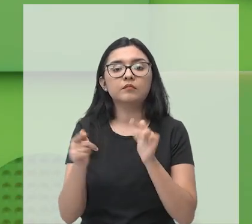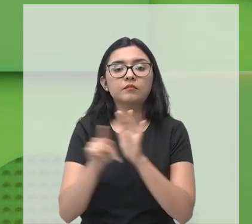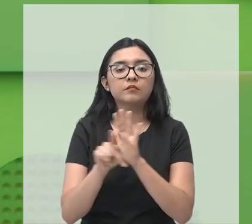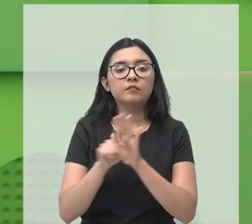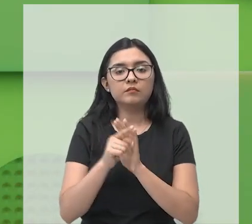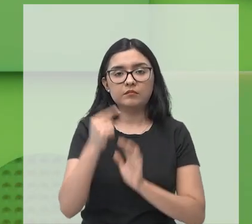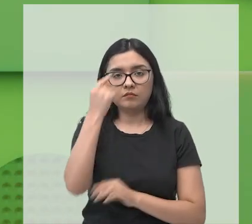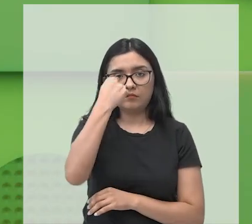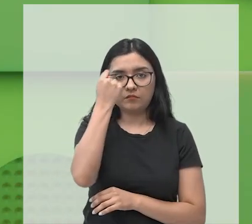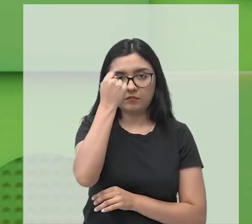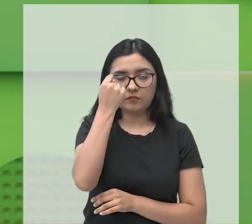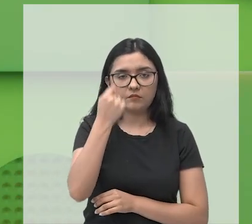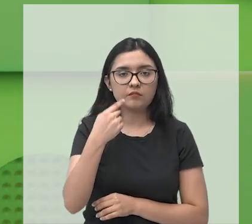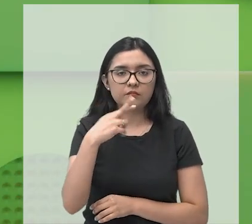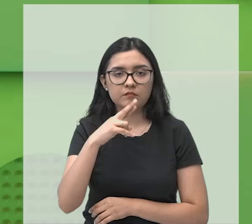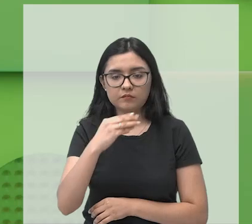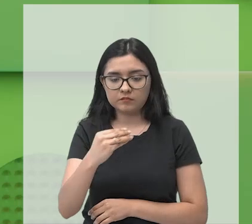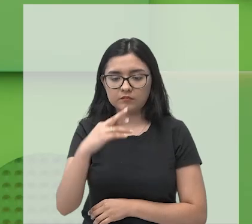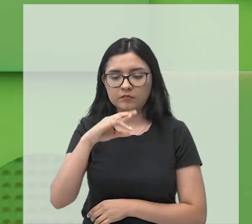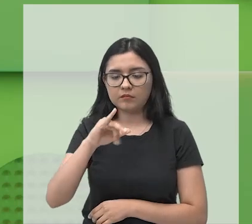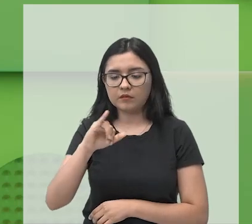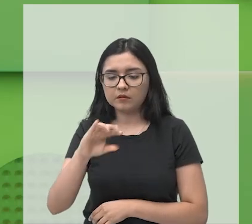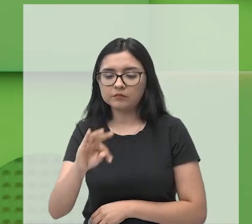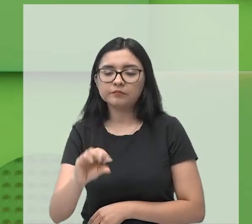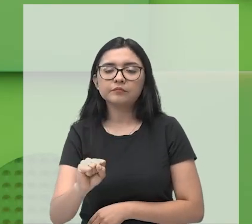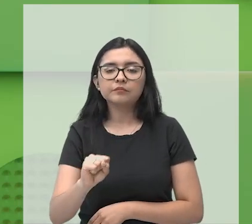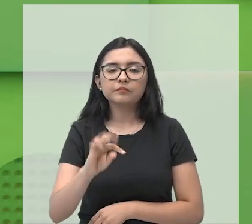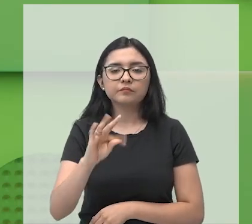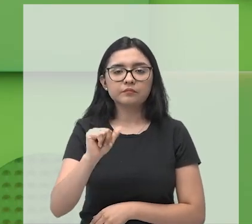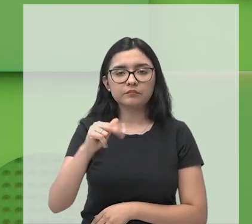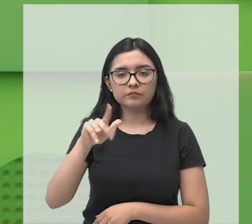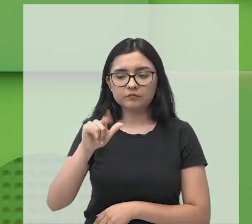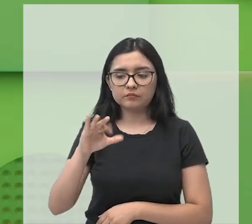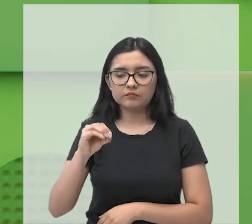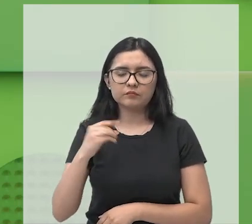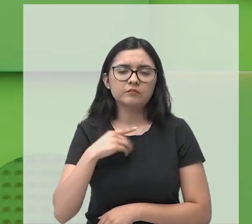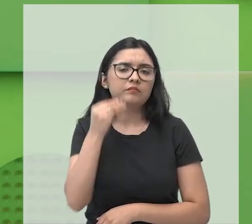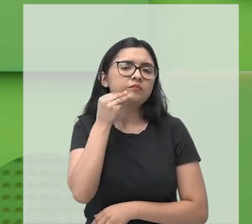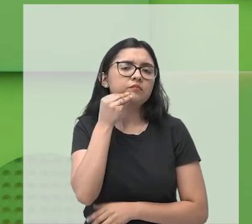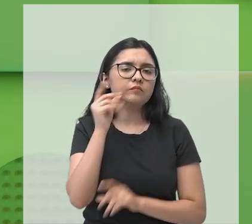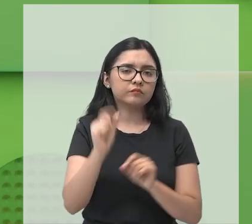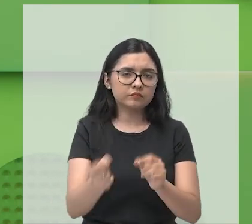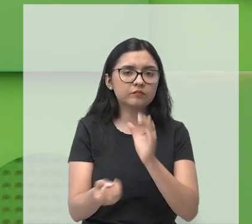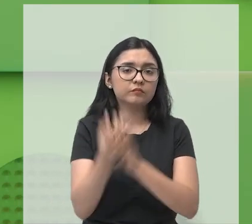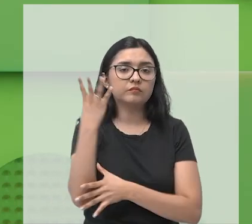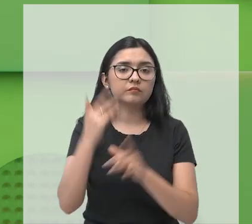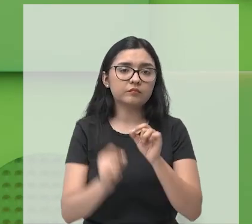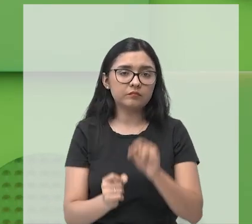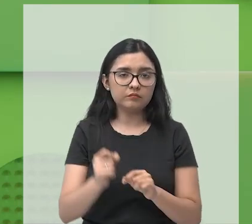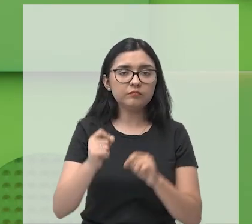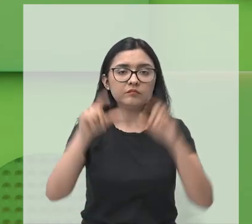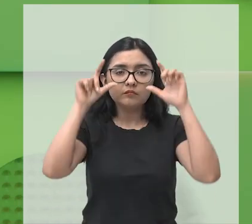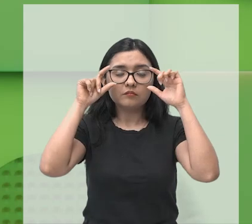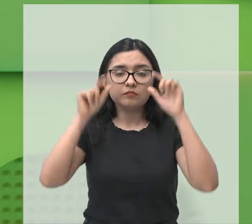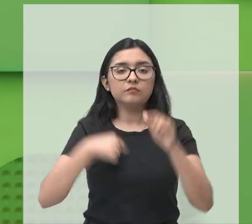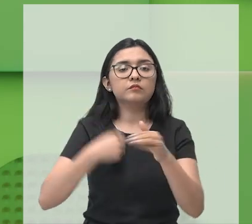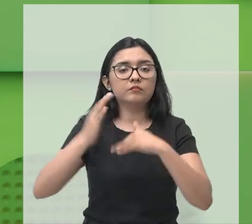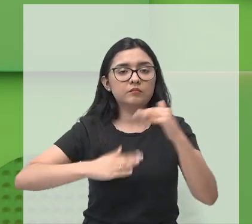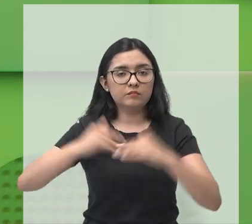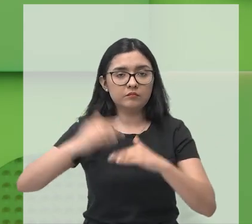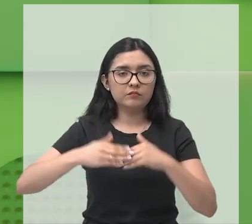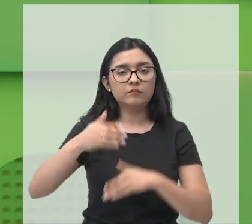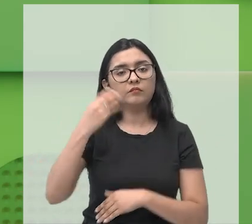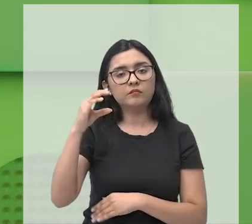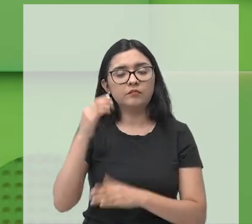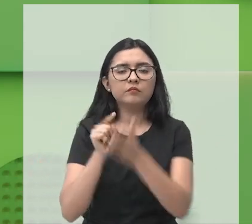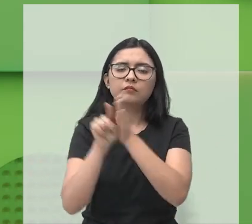no cristalino. Então, você vai tentar desenvolver uma lente, que é isso que os profissionais, os cientistas fizeram,